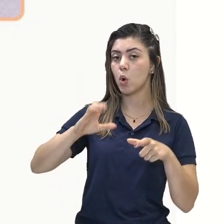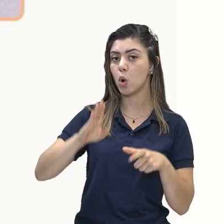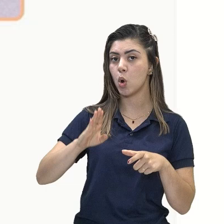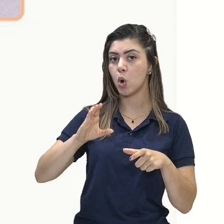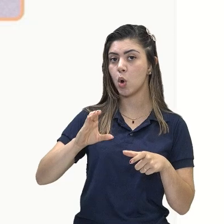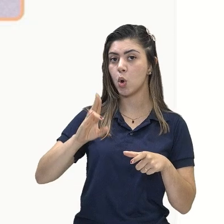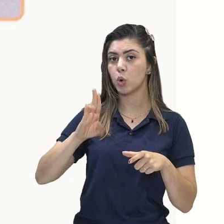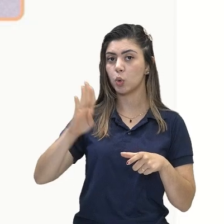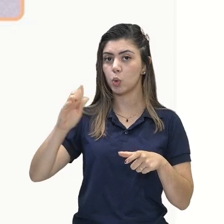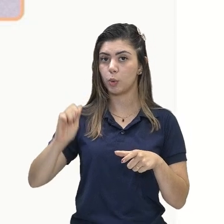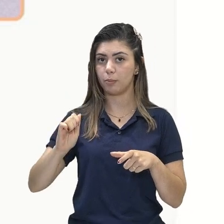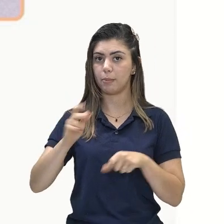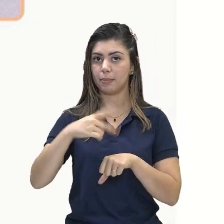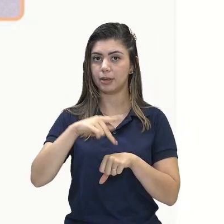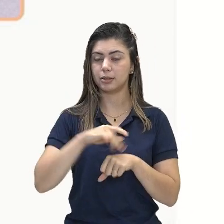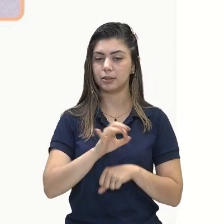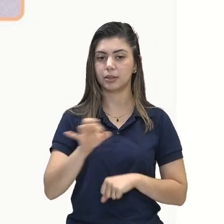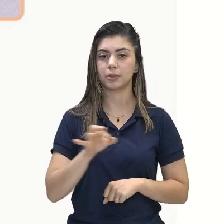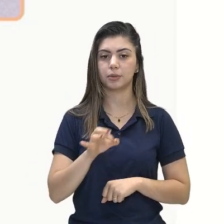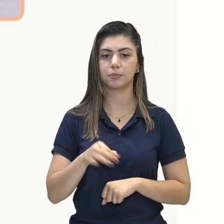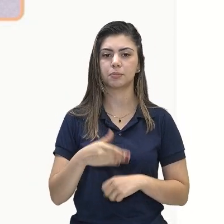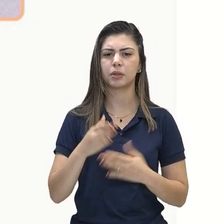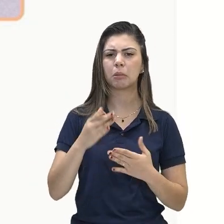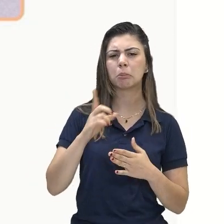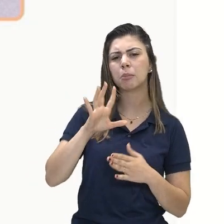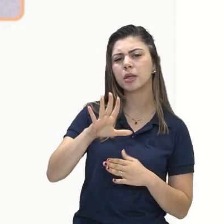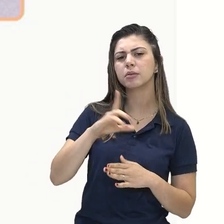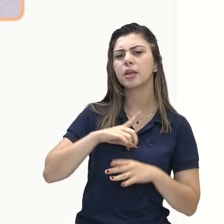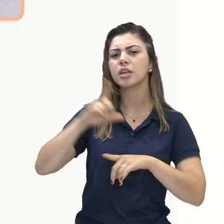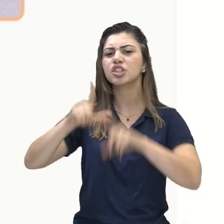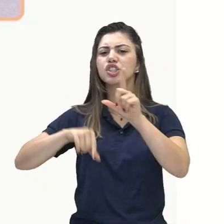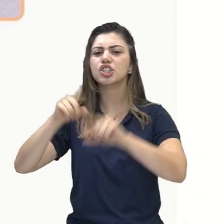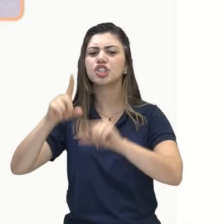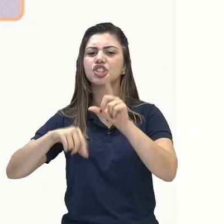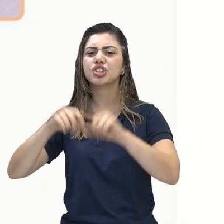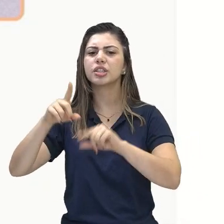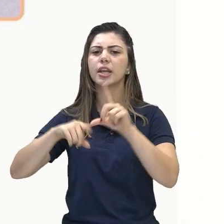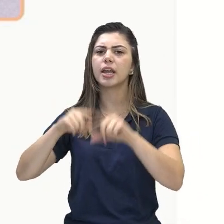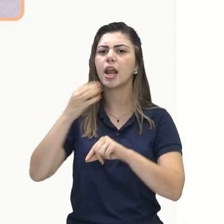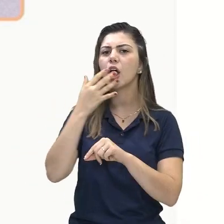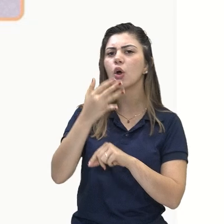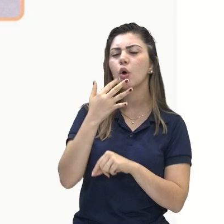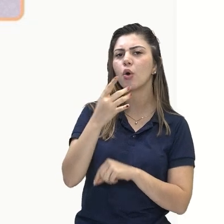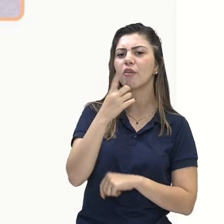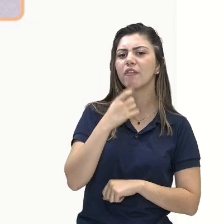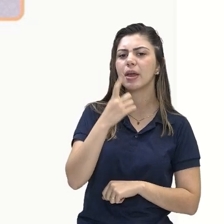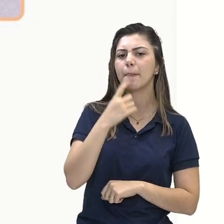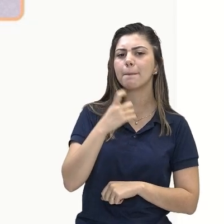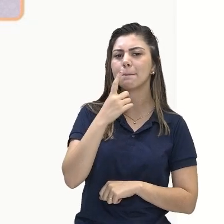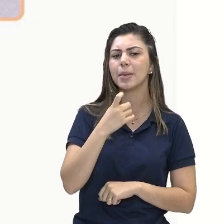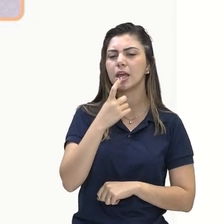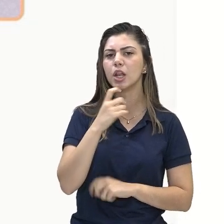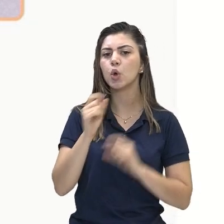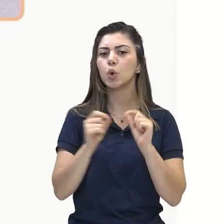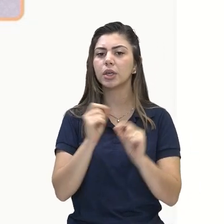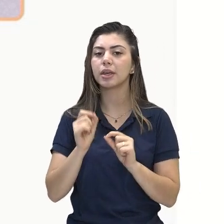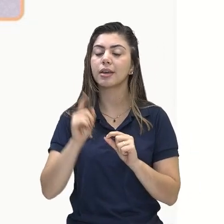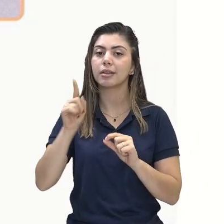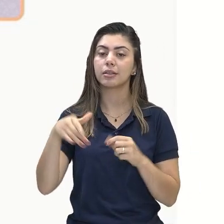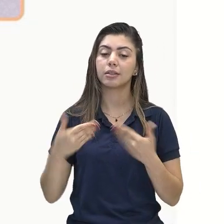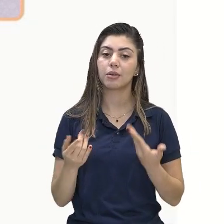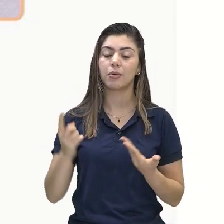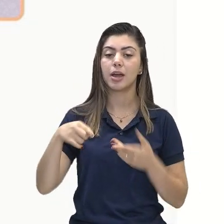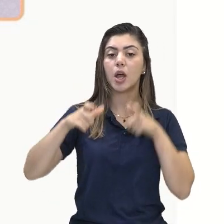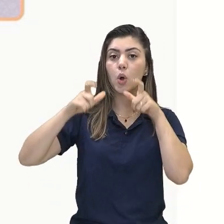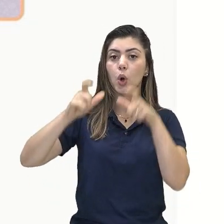certo? Essas estrelas em vermelho aqui é onde estavam alocados